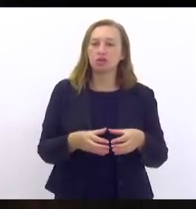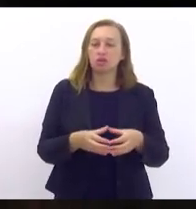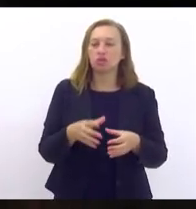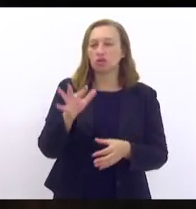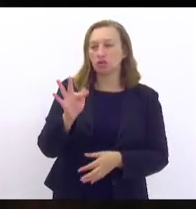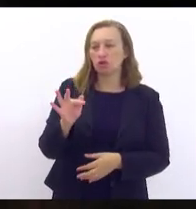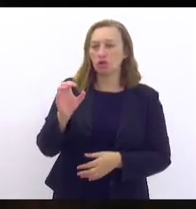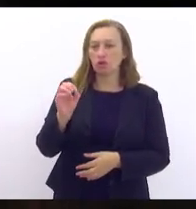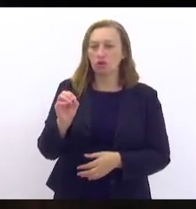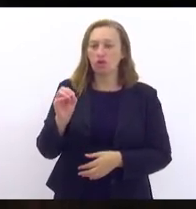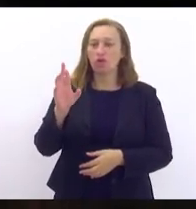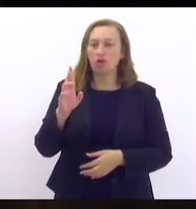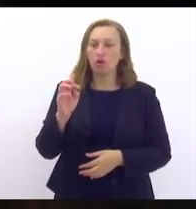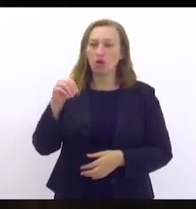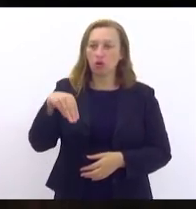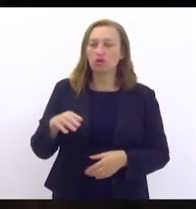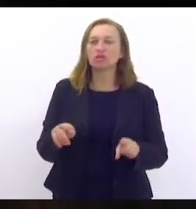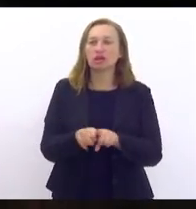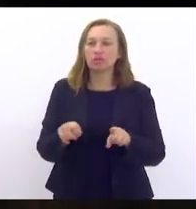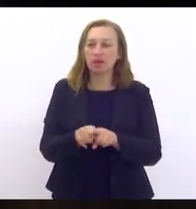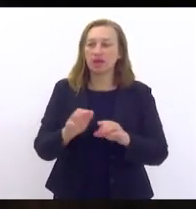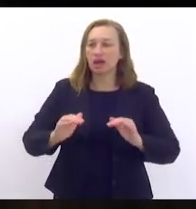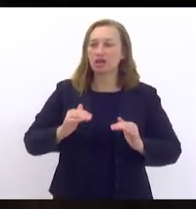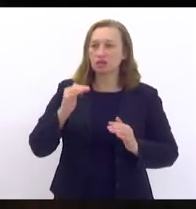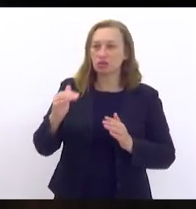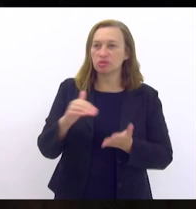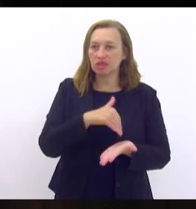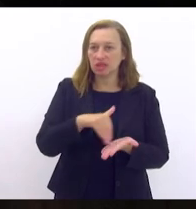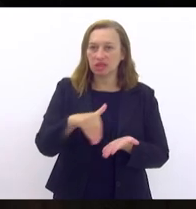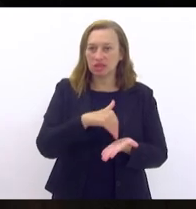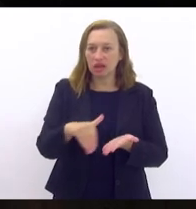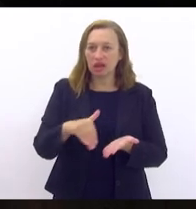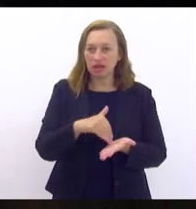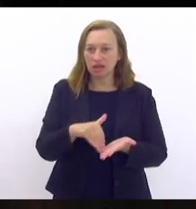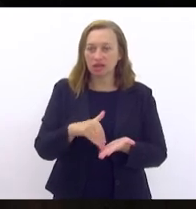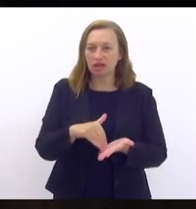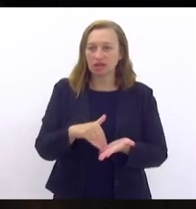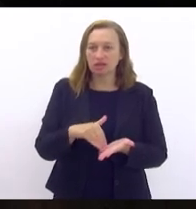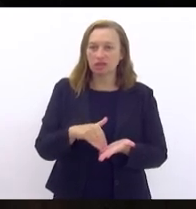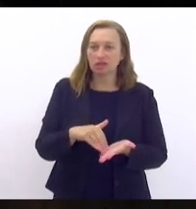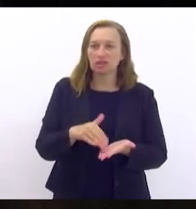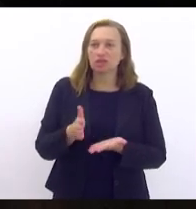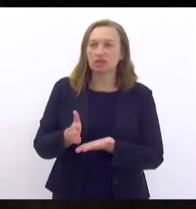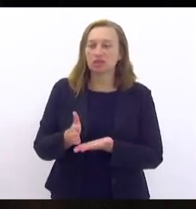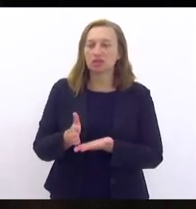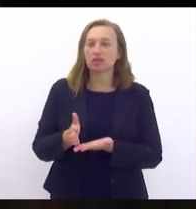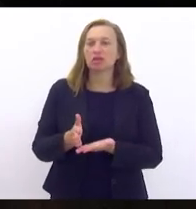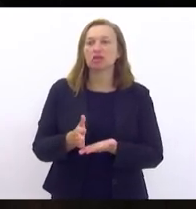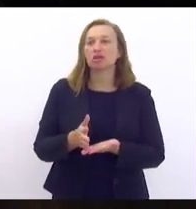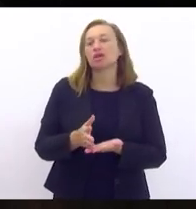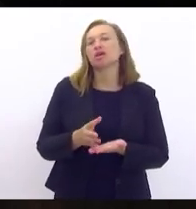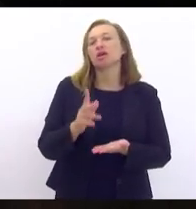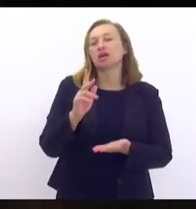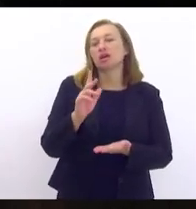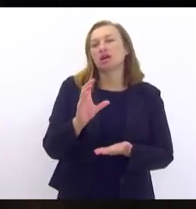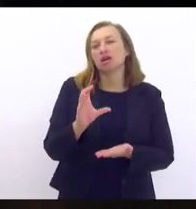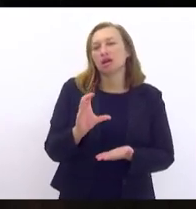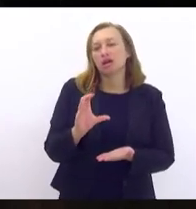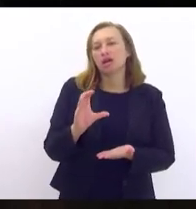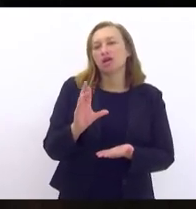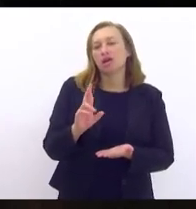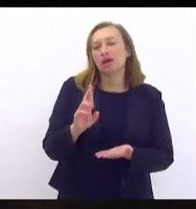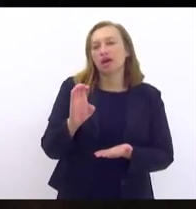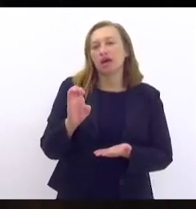de recursos hídricos e sustentabilidade a Ana haste que veio representar a Secretaria de Meio Ambiente